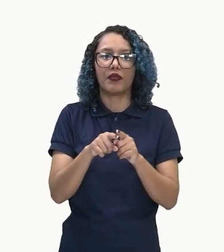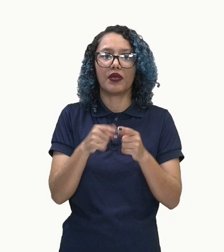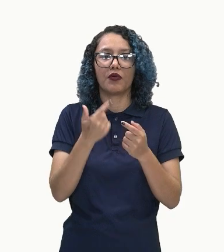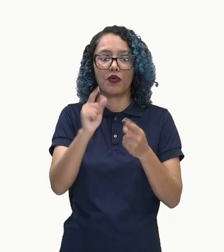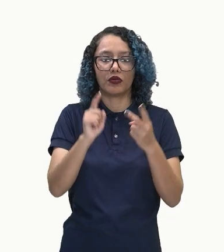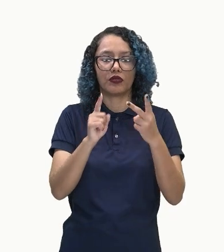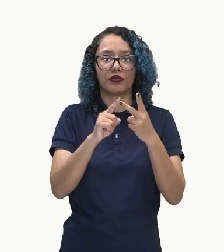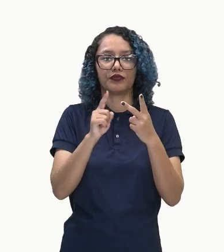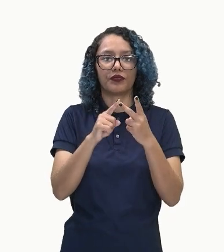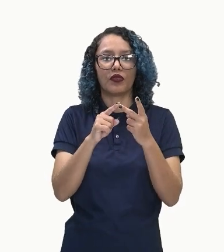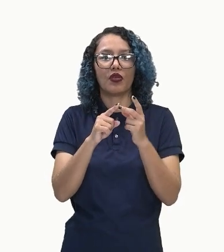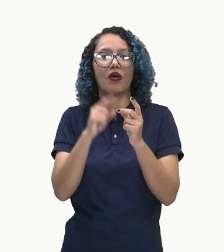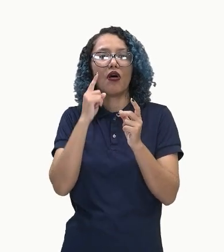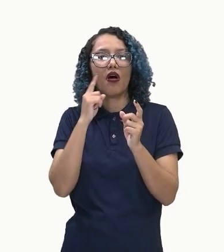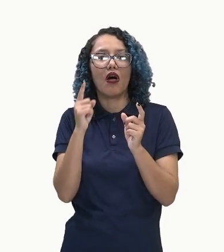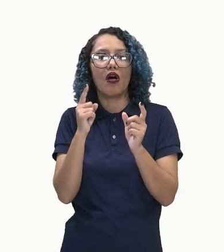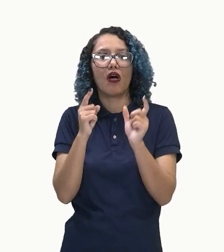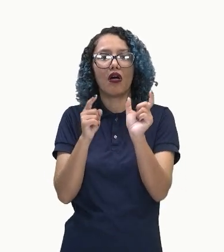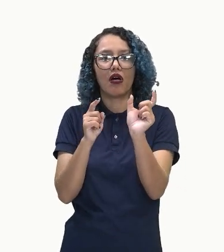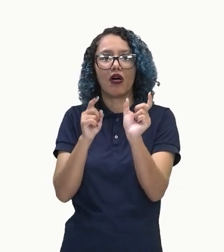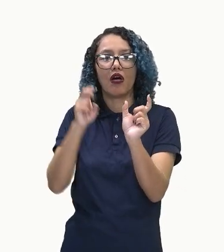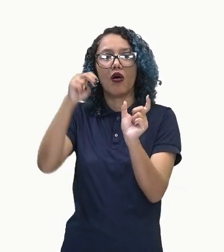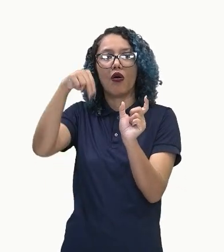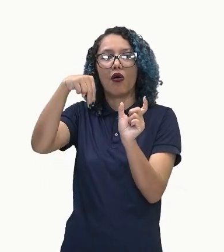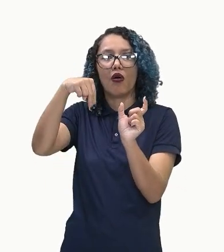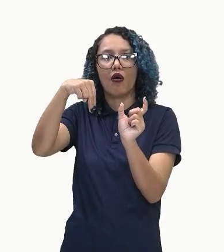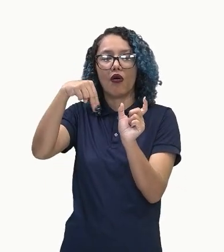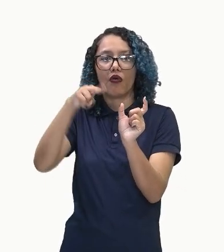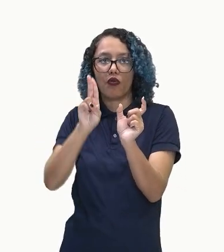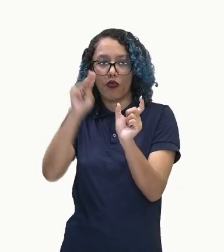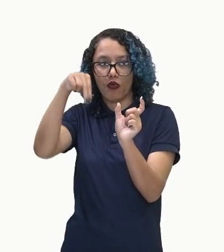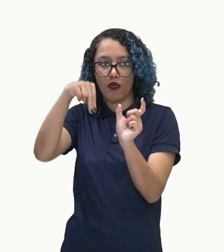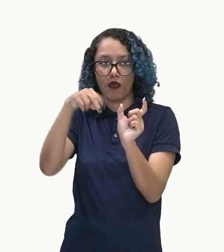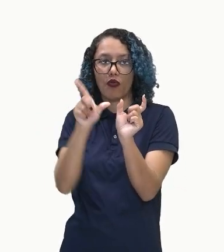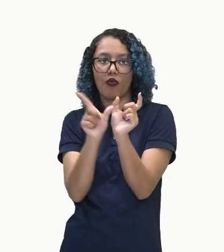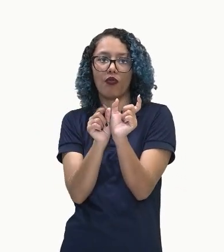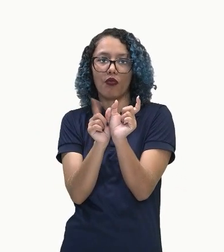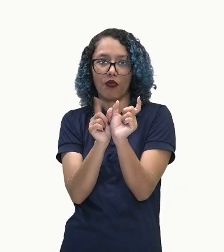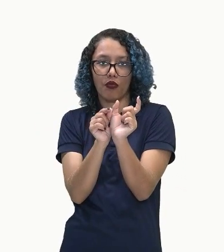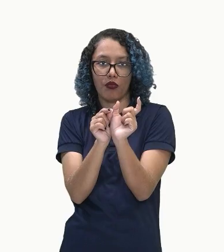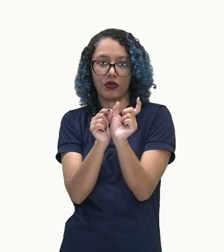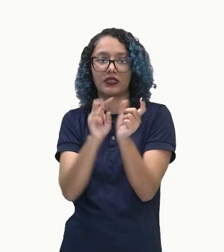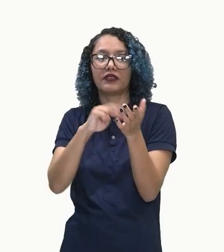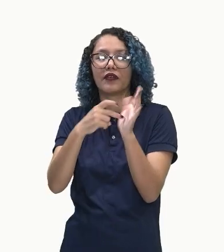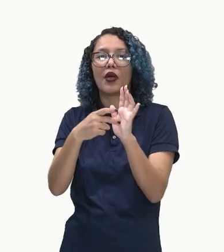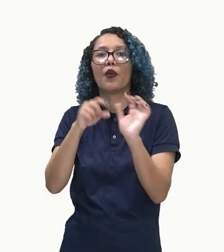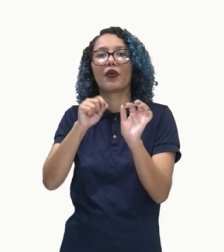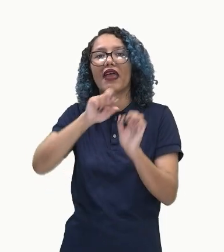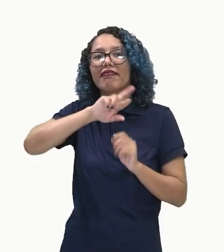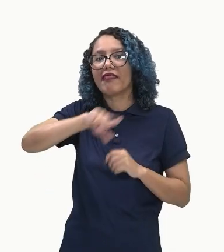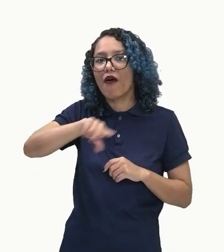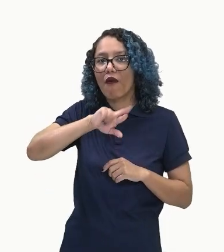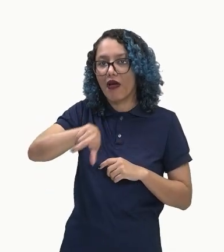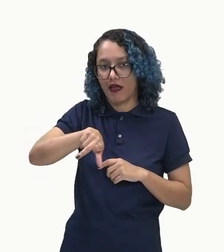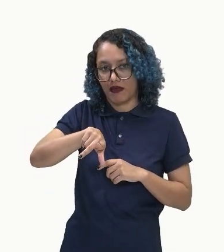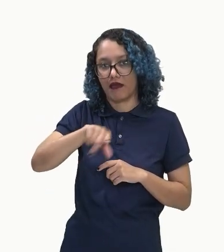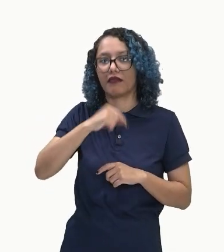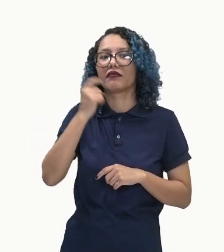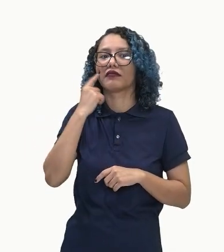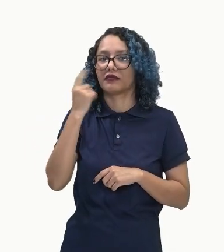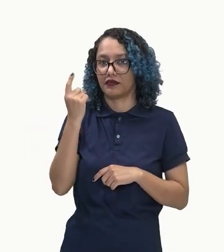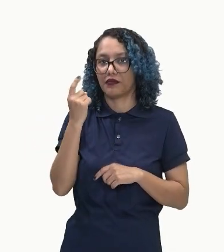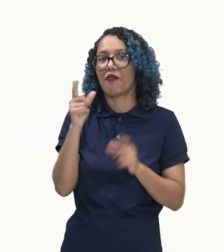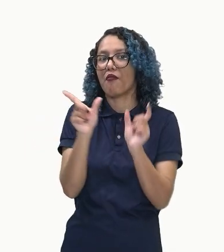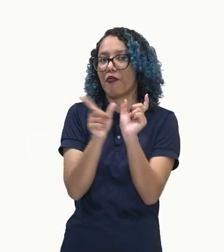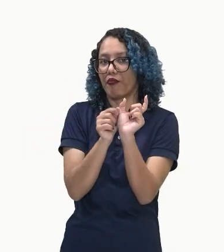un, é de negação, uncountable, que não é contável, quer dizer, é uma negação aqui, tá? Esse prefixo, né,